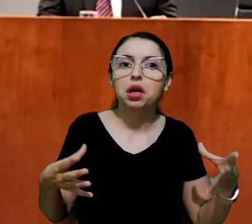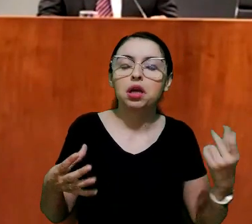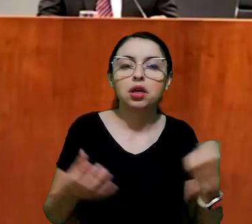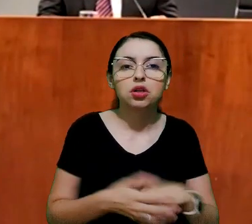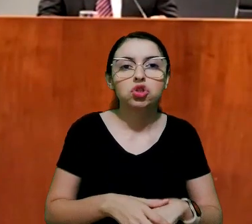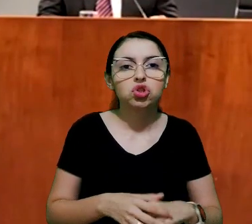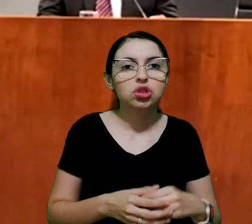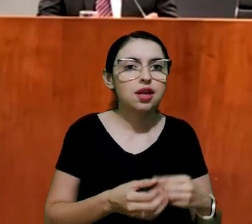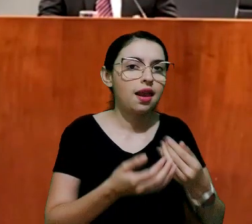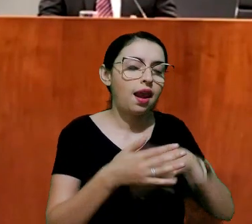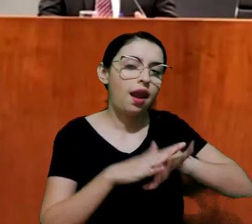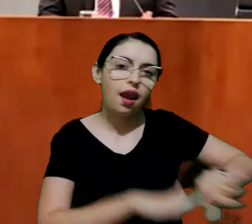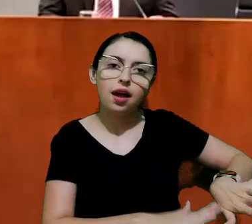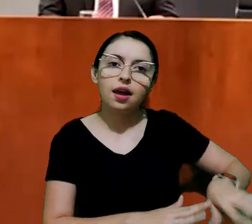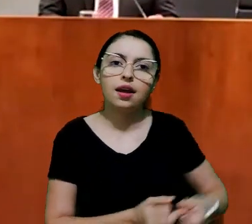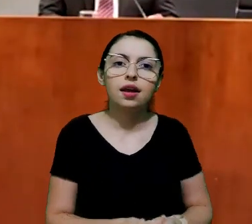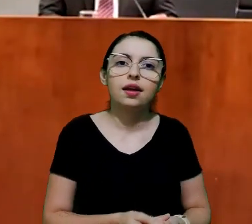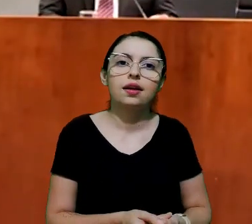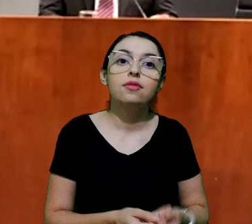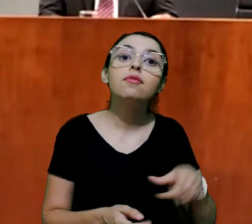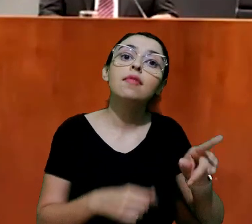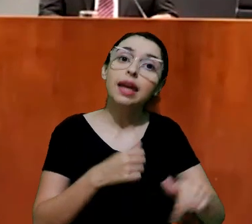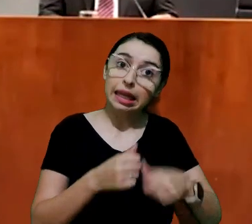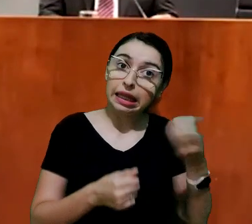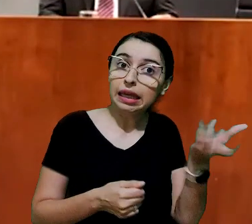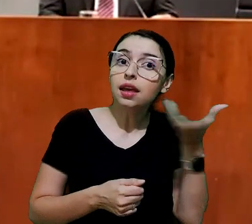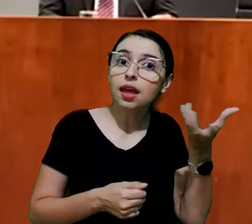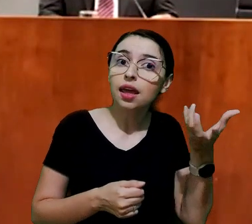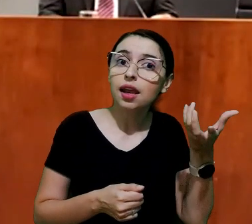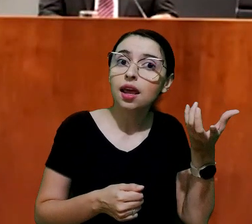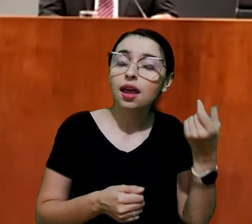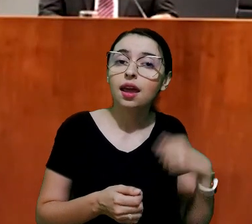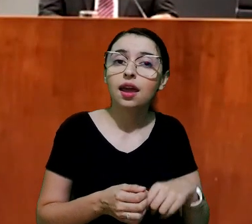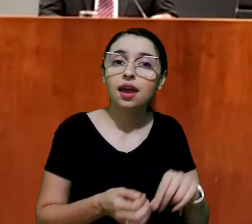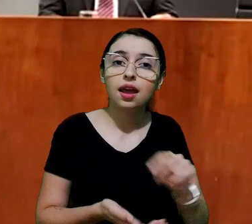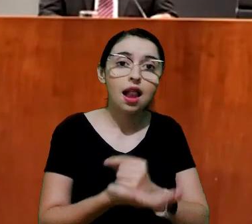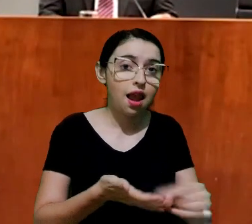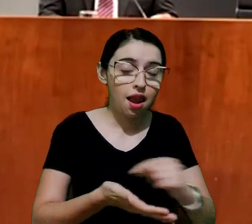ação própria, vai requerer simplesmente a abertura do inventário.